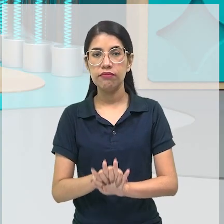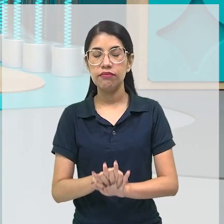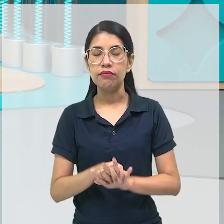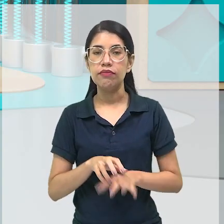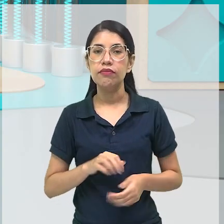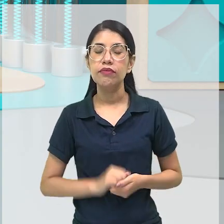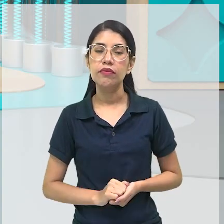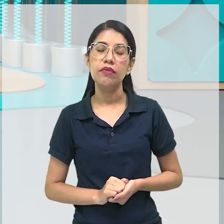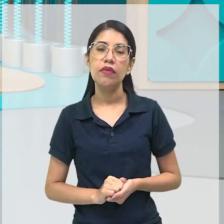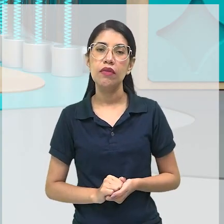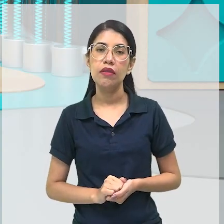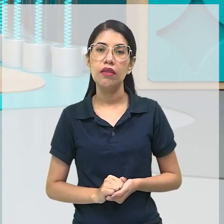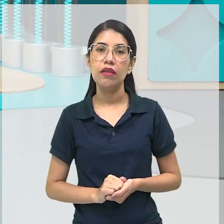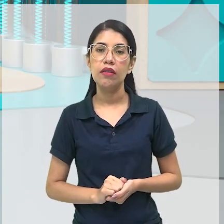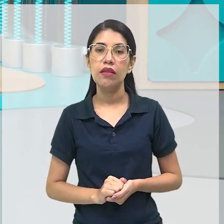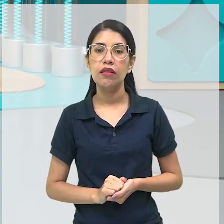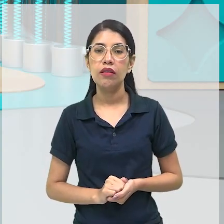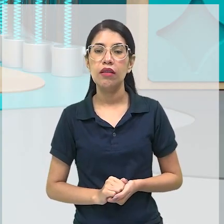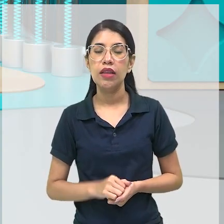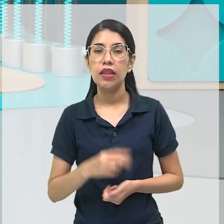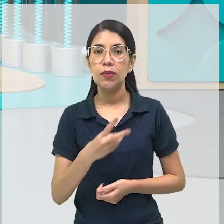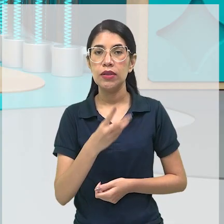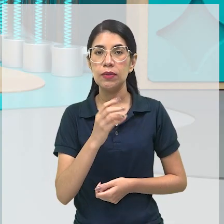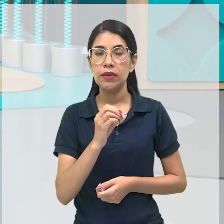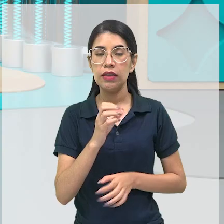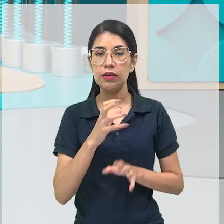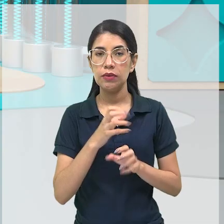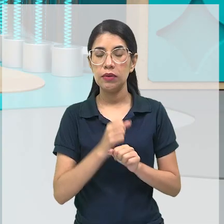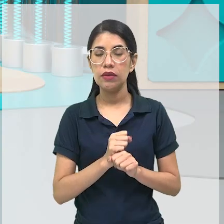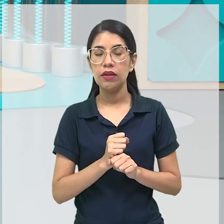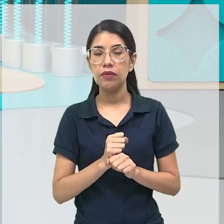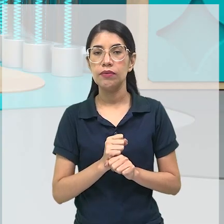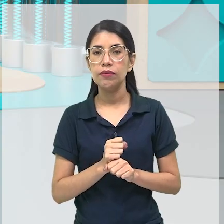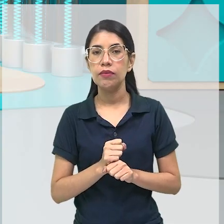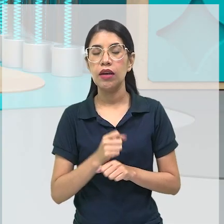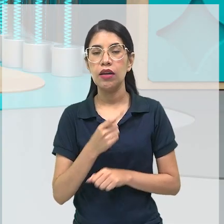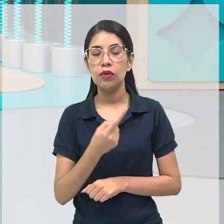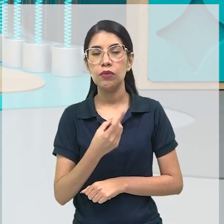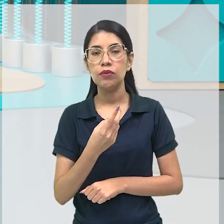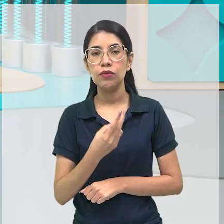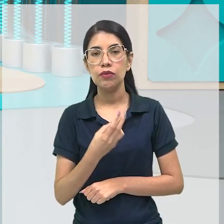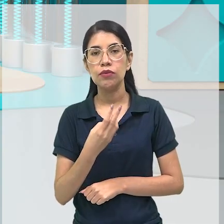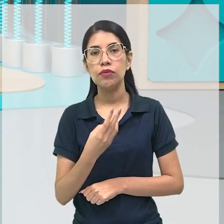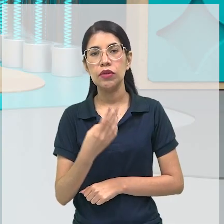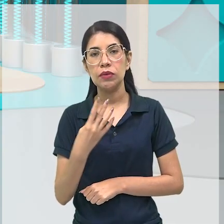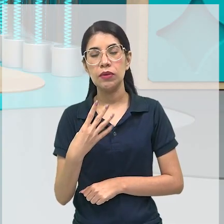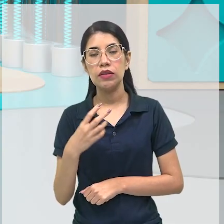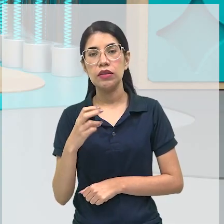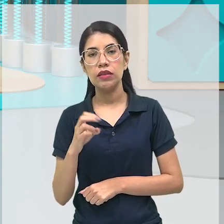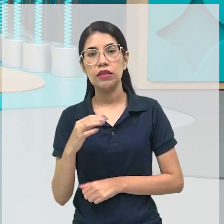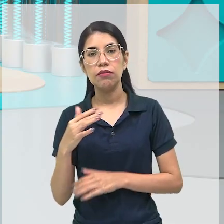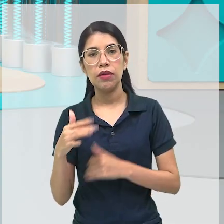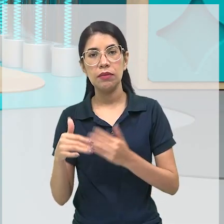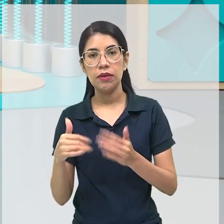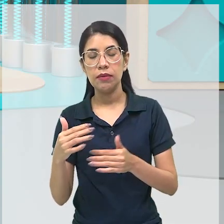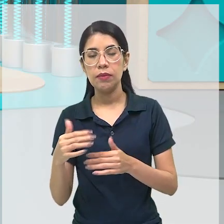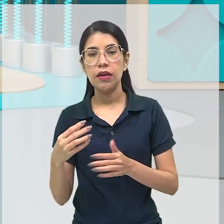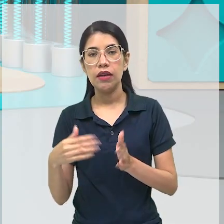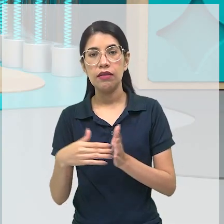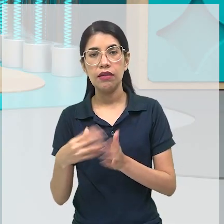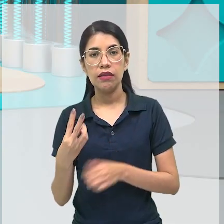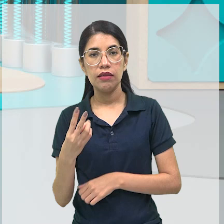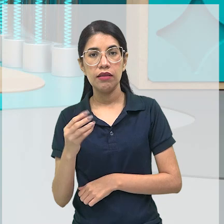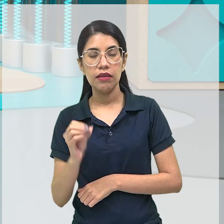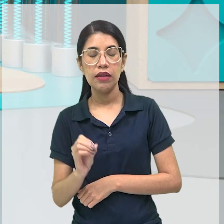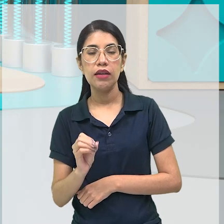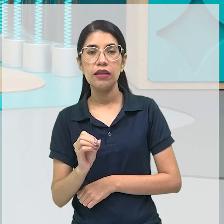vai fazer essas compressões contando 30, até 30. 1, 2, 3, 4, 30.